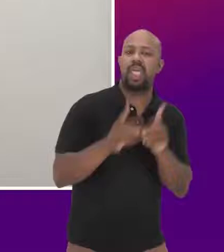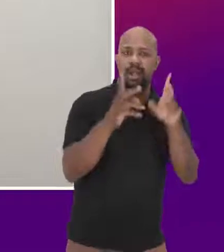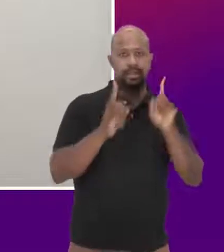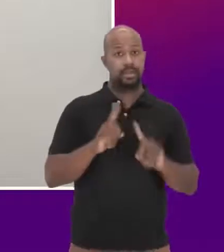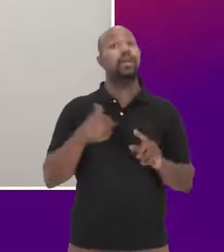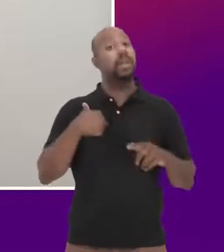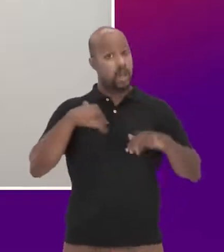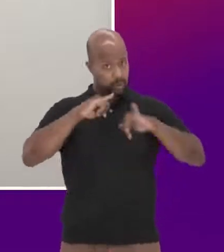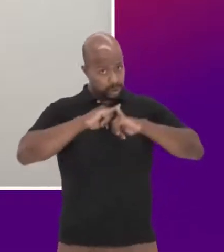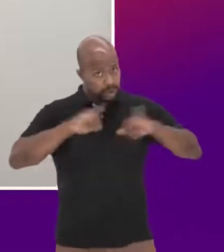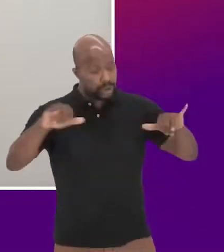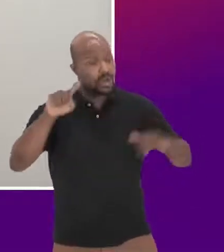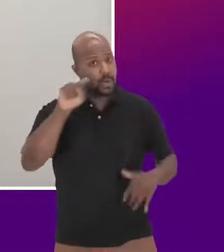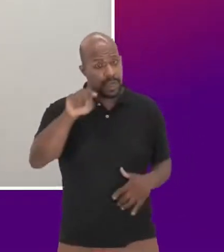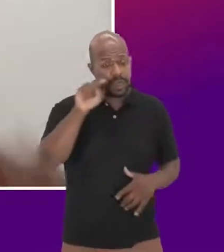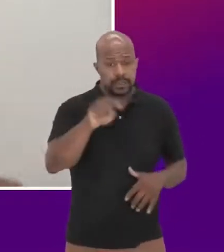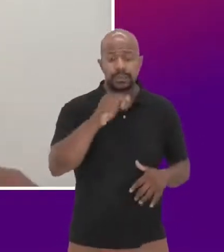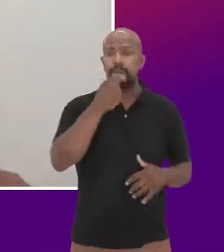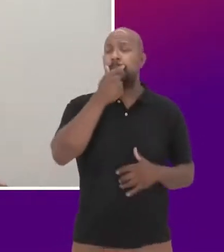eu digo isso